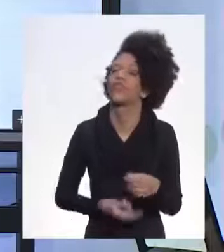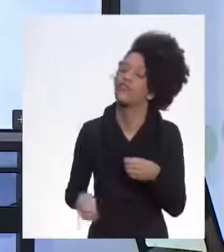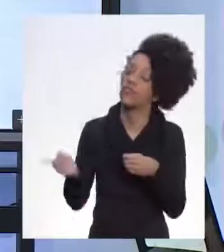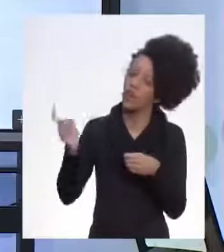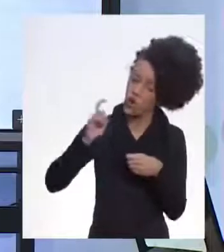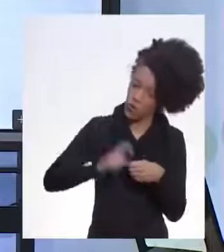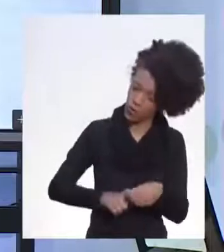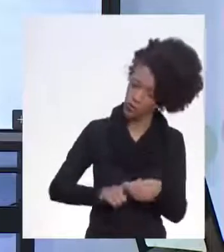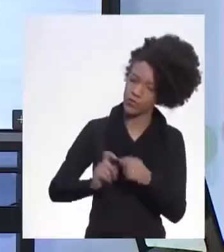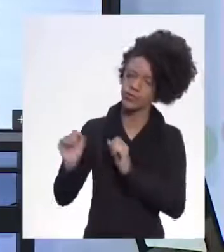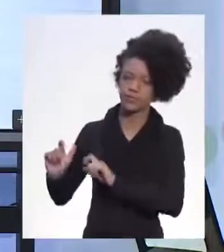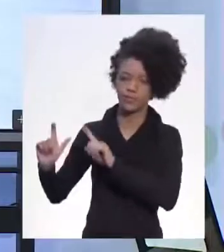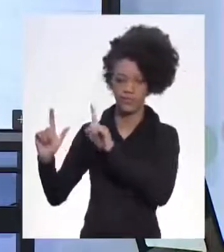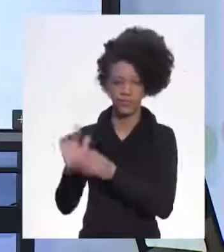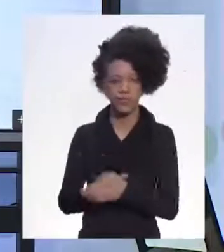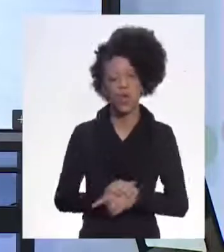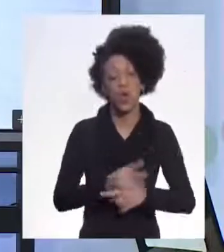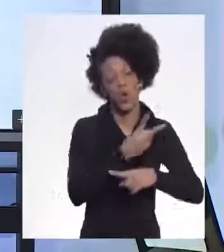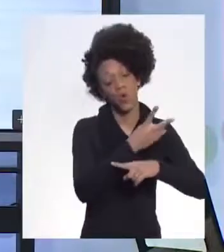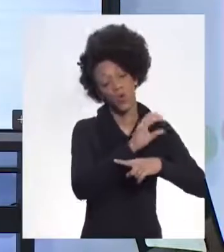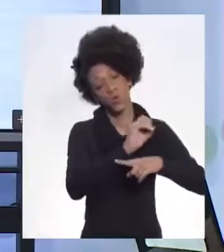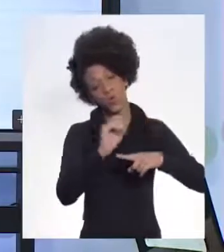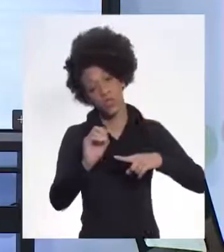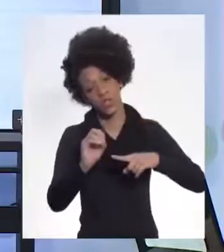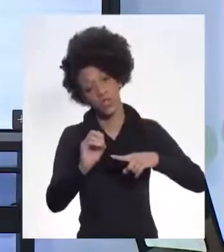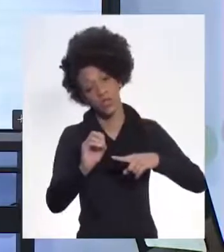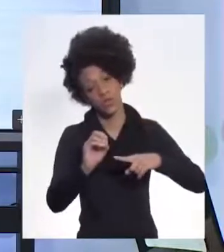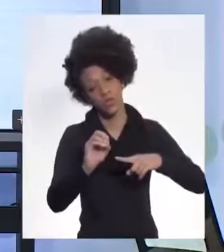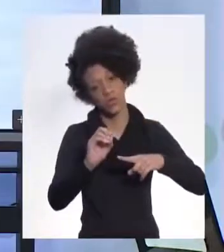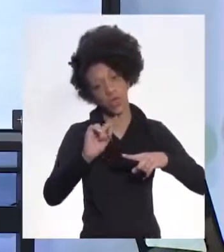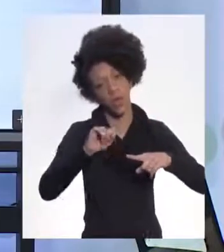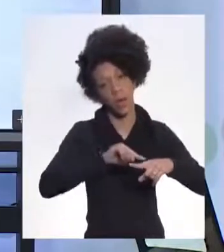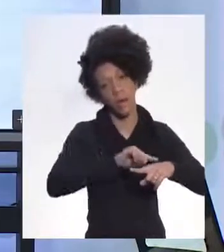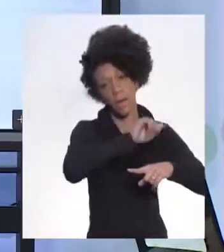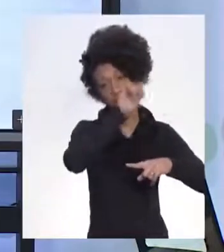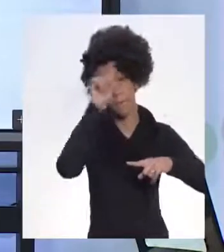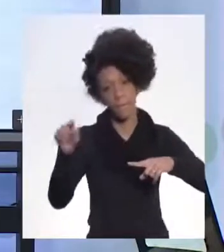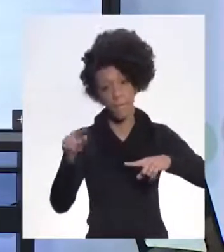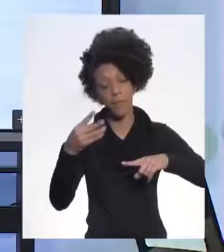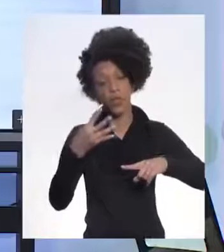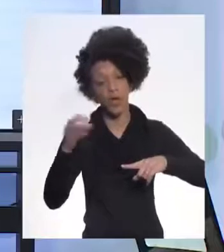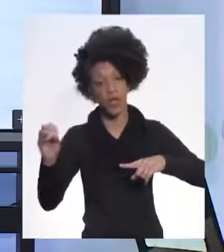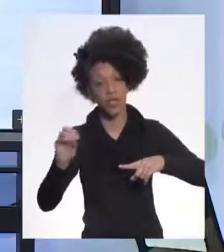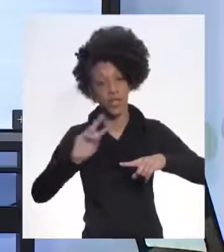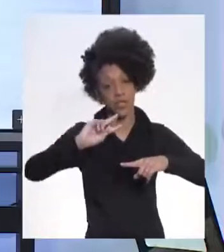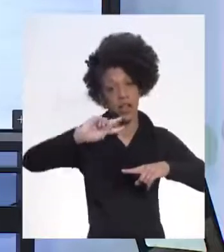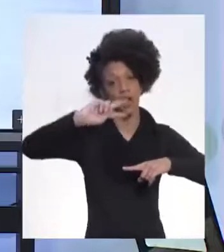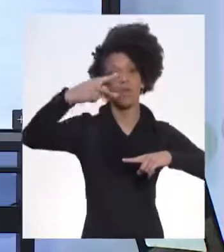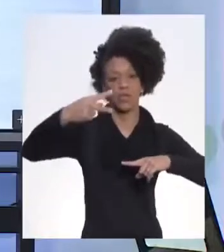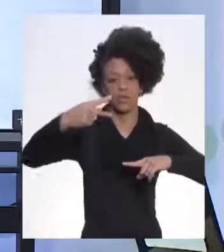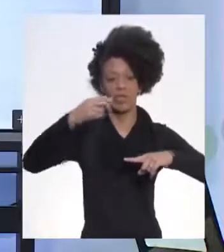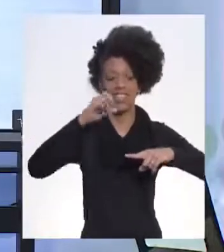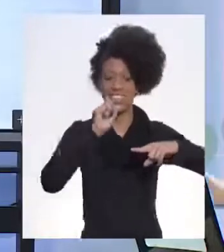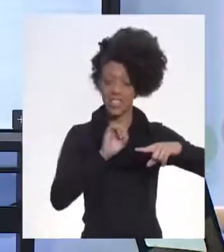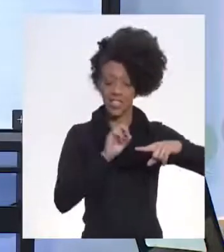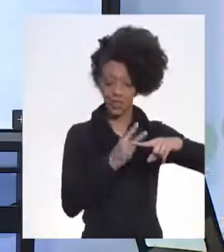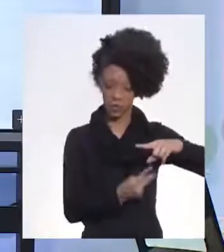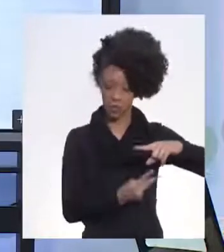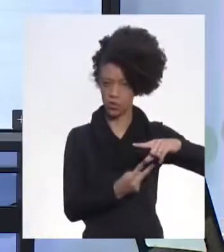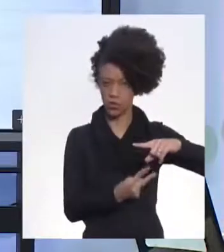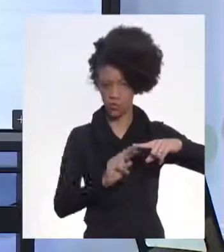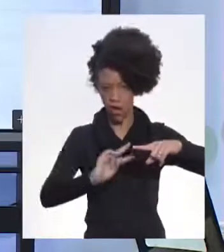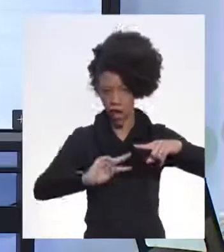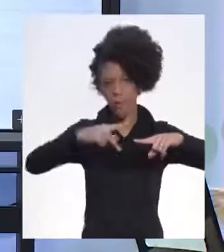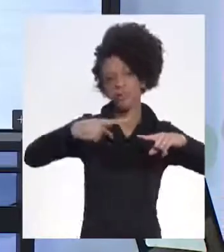para a ideia aqui. O 200 para o 400 aumentou. O 2 se aumentou também, né? No